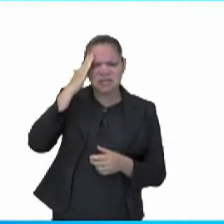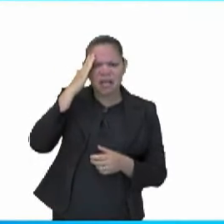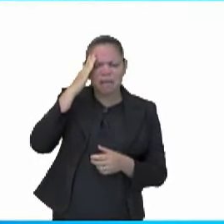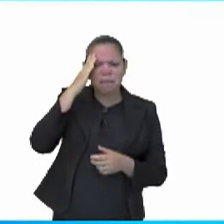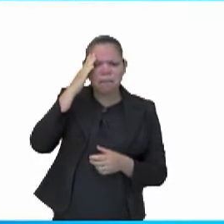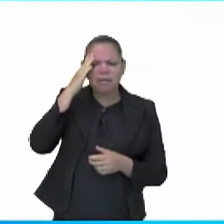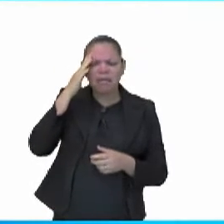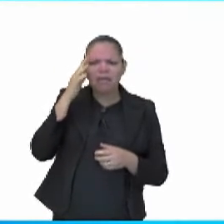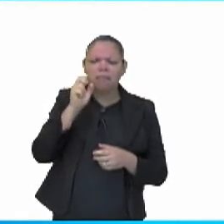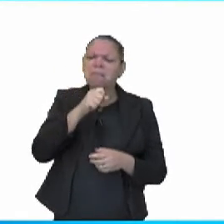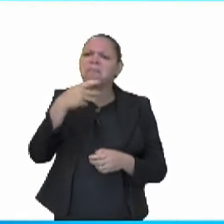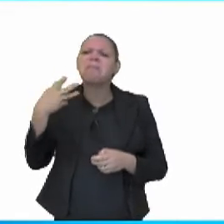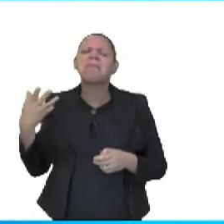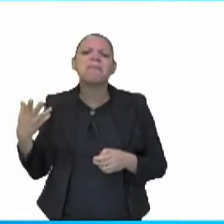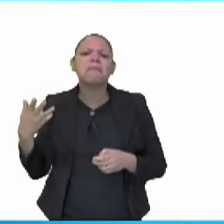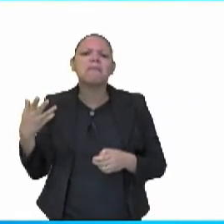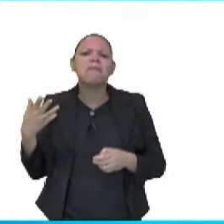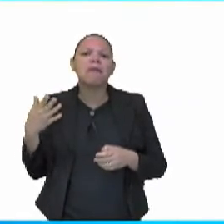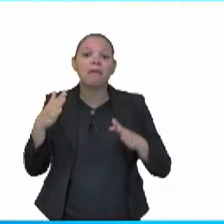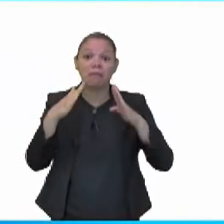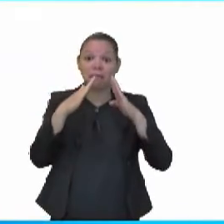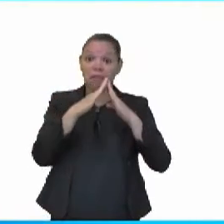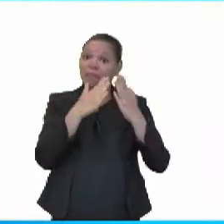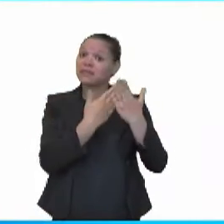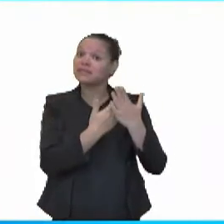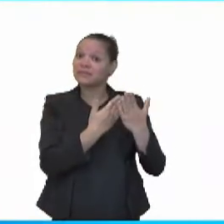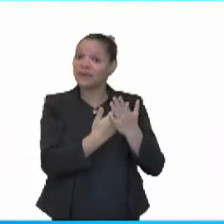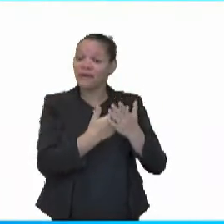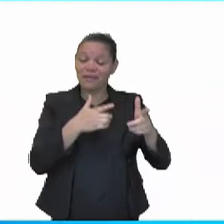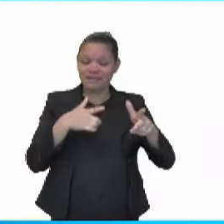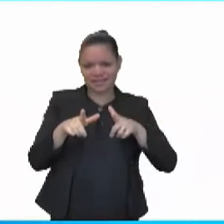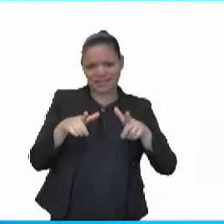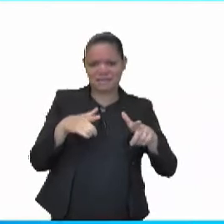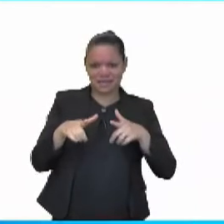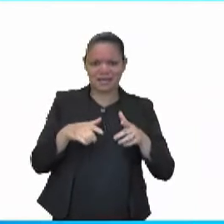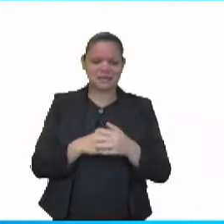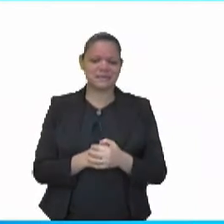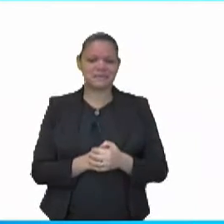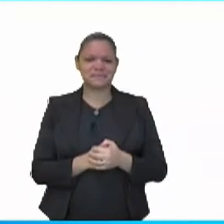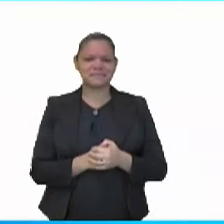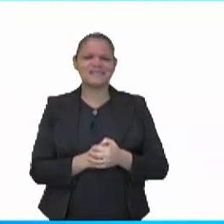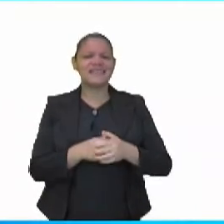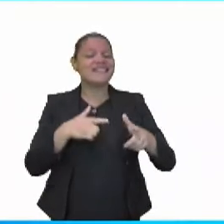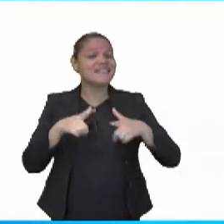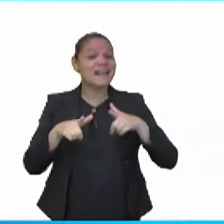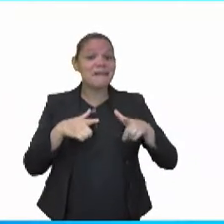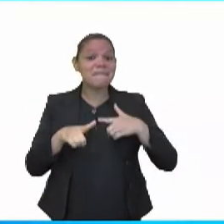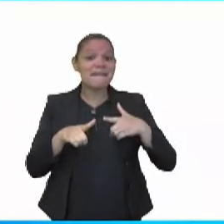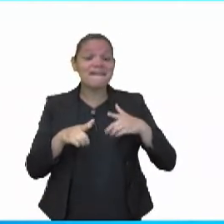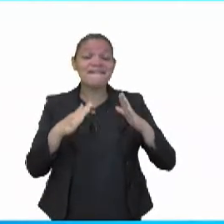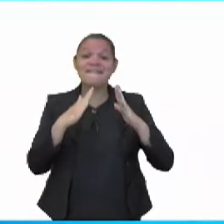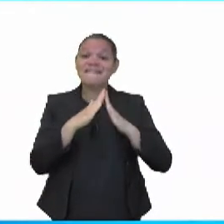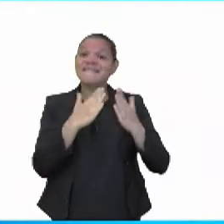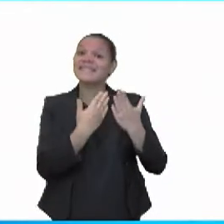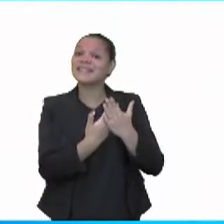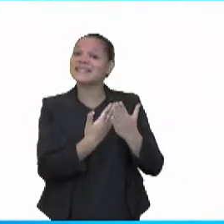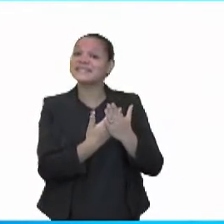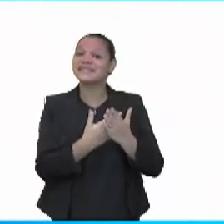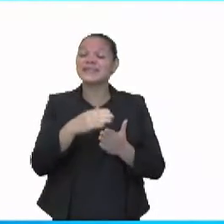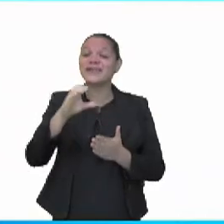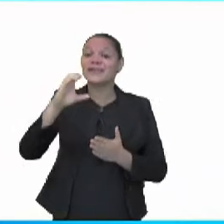municipal você está lotado. Bem, eu atualmente trabalho na escola Chico Mendes, Escola Municipal Chico